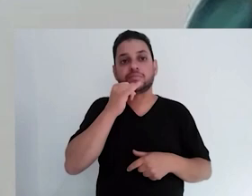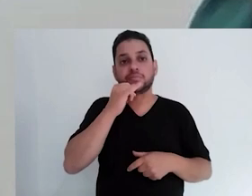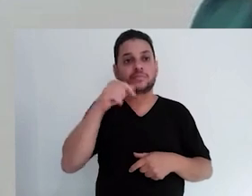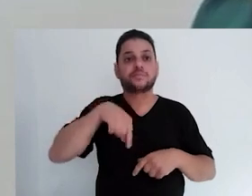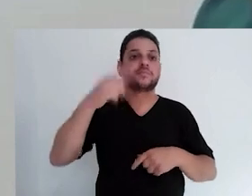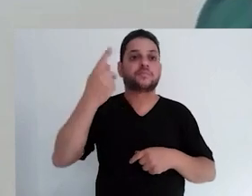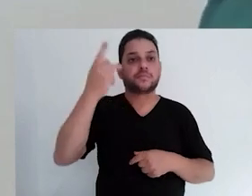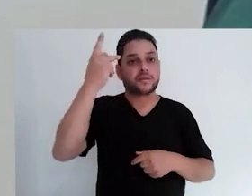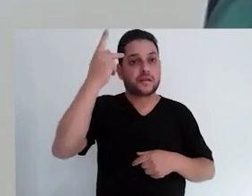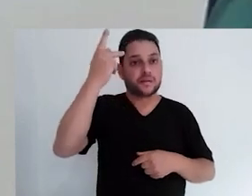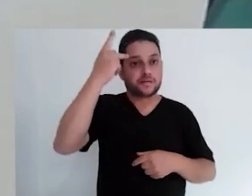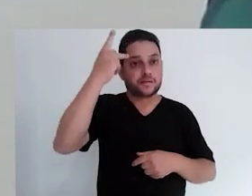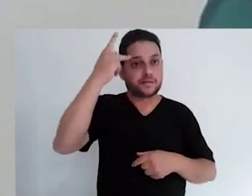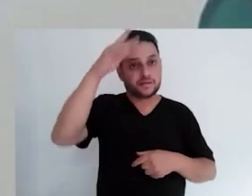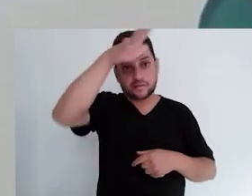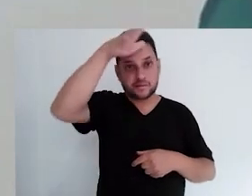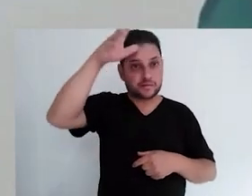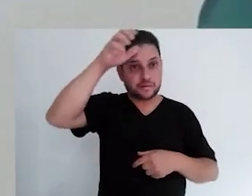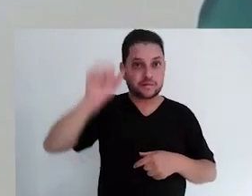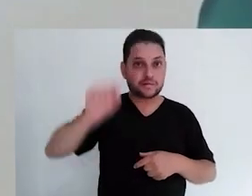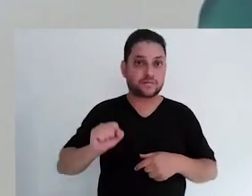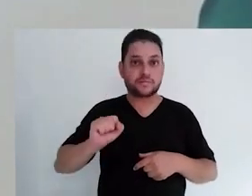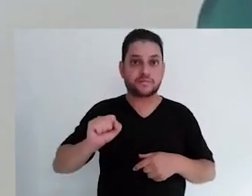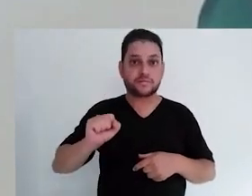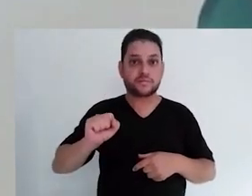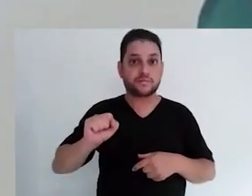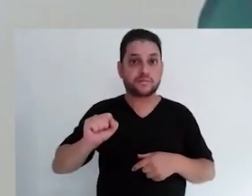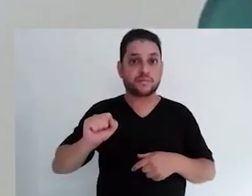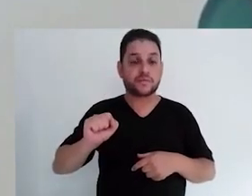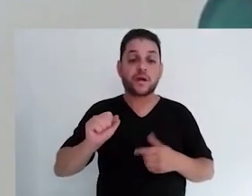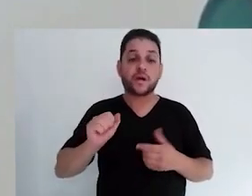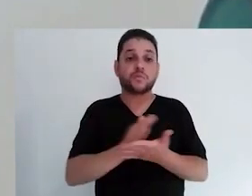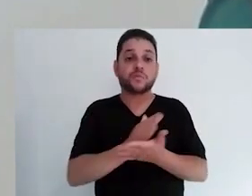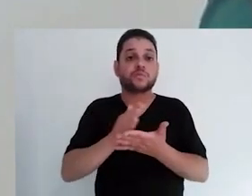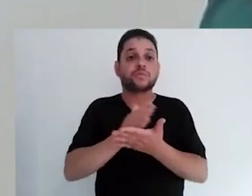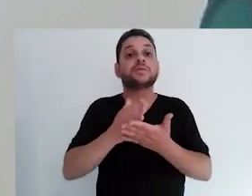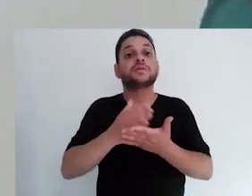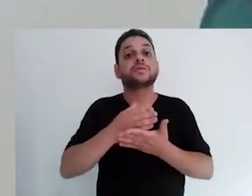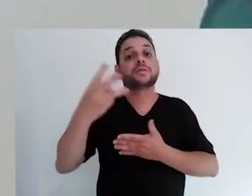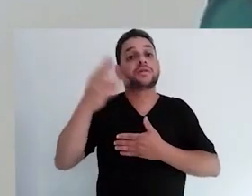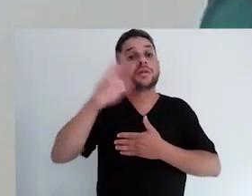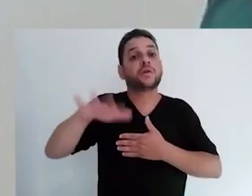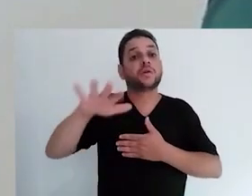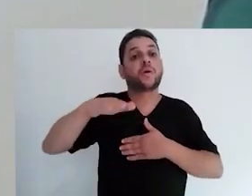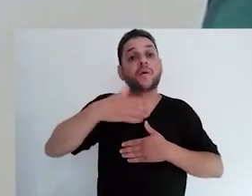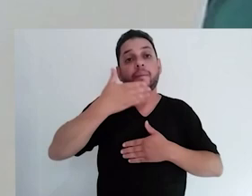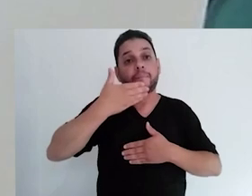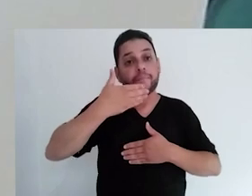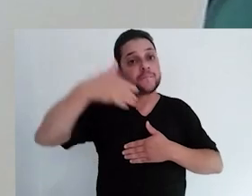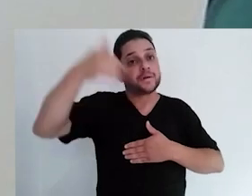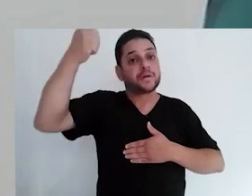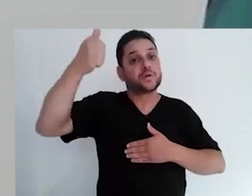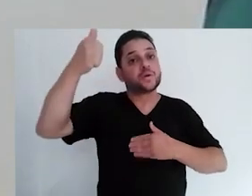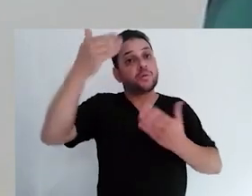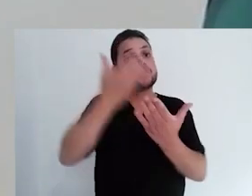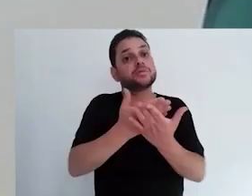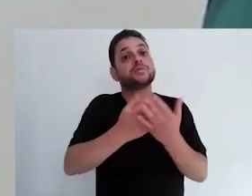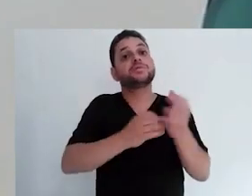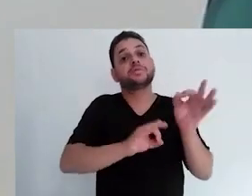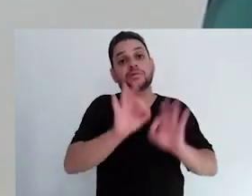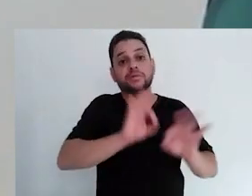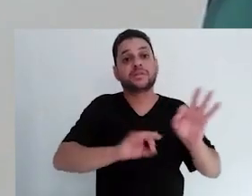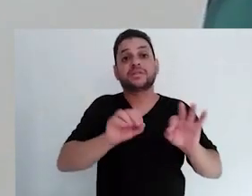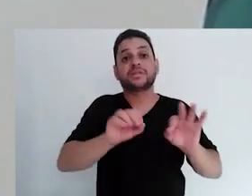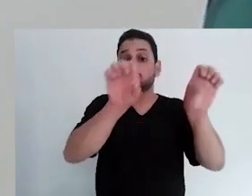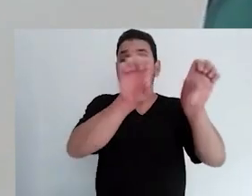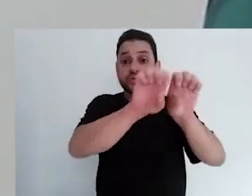do Sul, a terceira região é a maior região em volume processual do país, com realidades de estrutura da